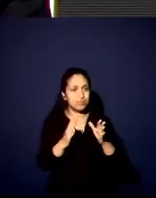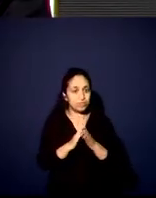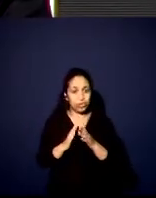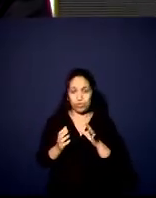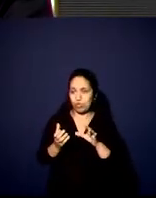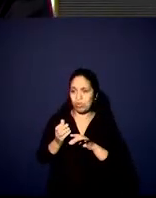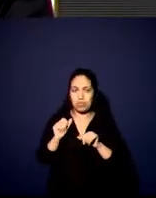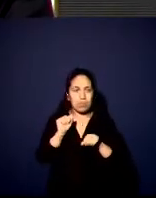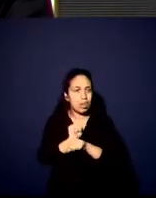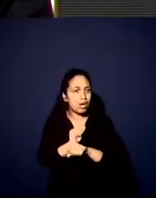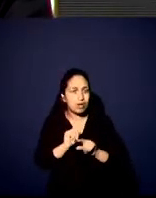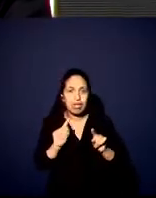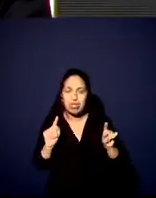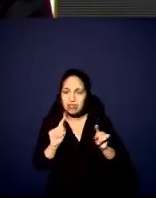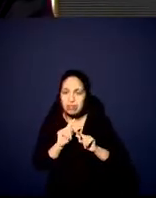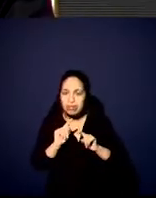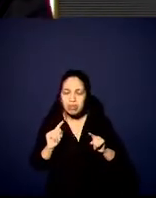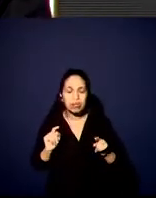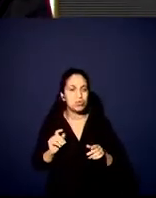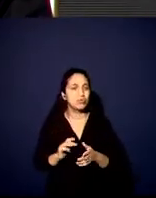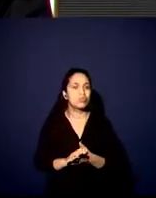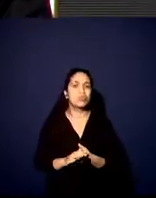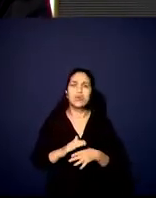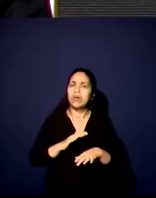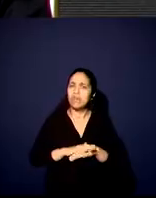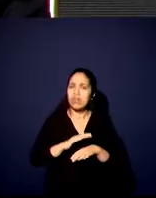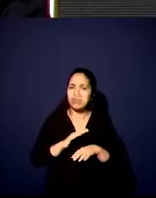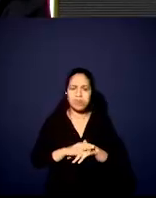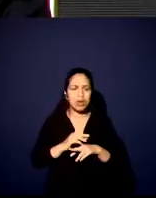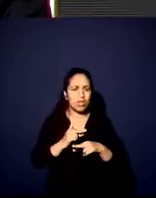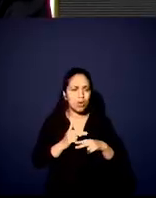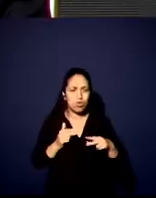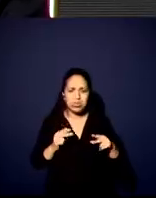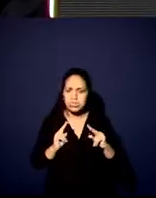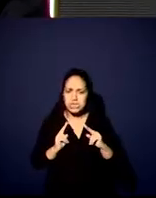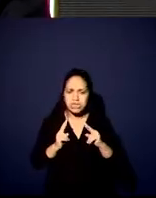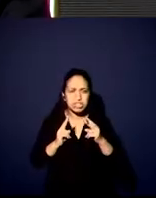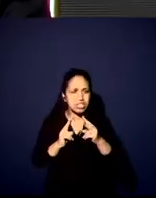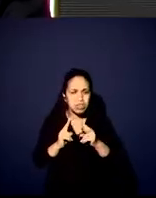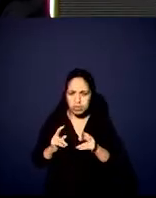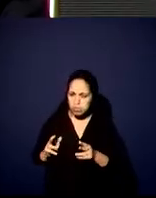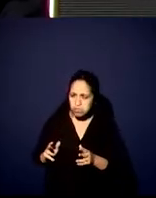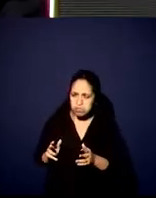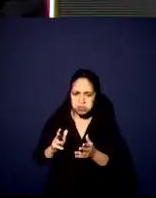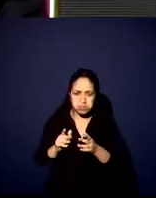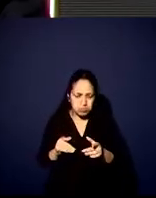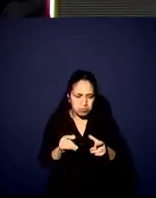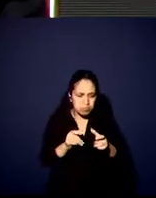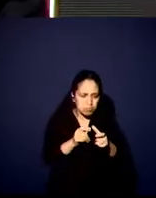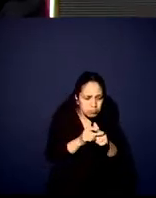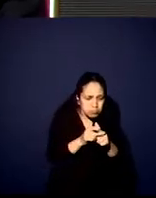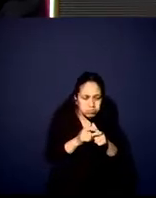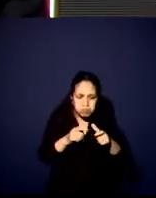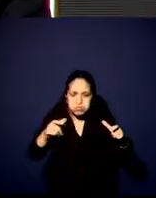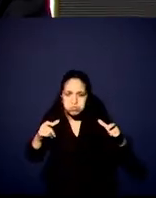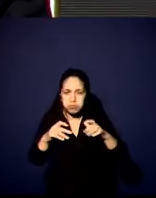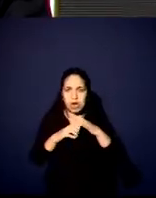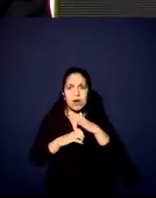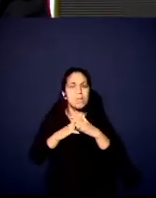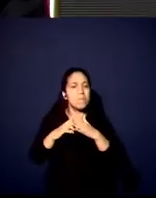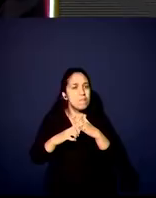não parar a não deixar de fazer nenhum aceno ao setor produtivo do micro o grande empresário